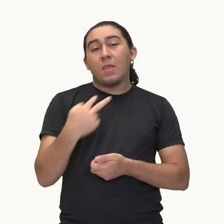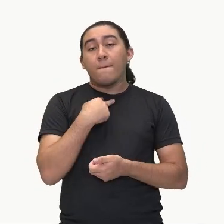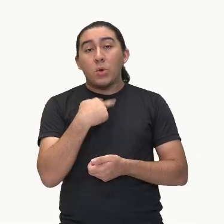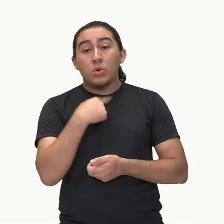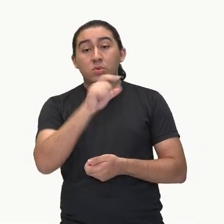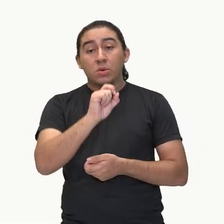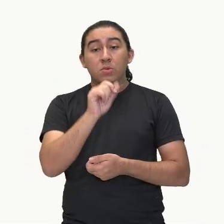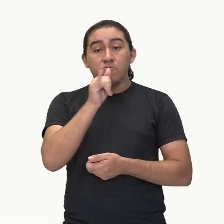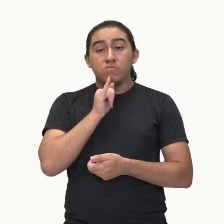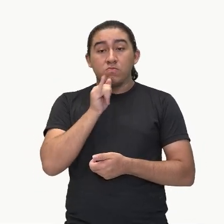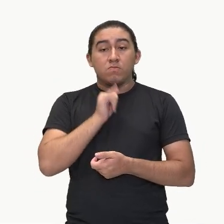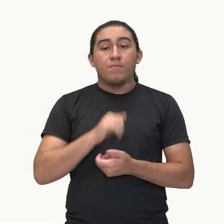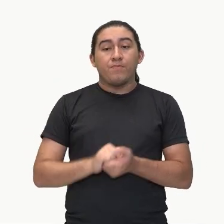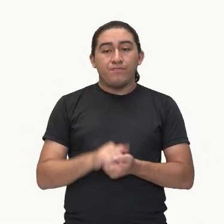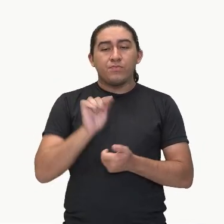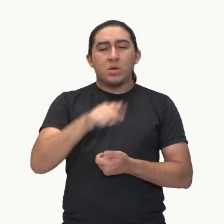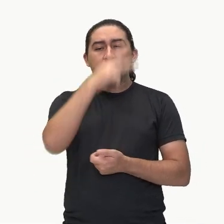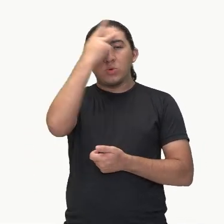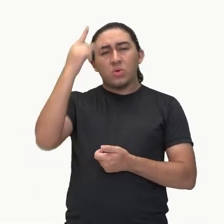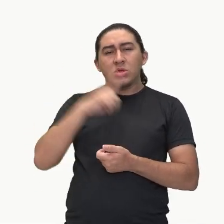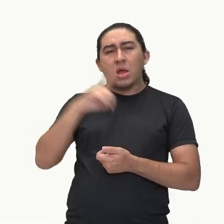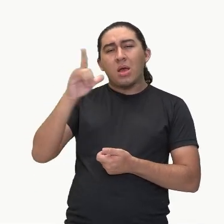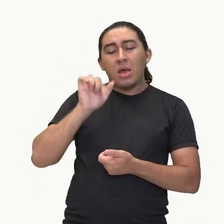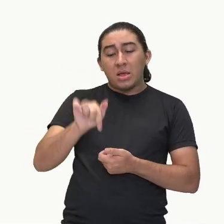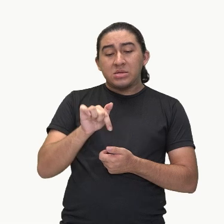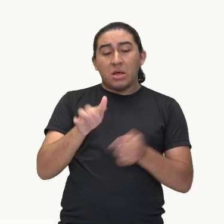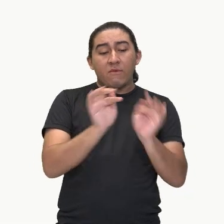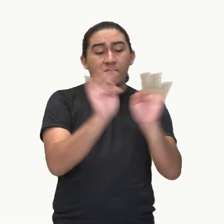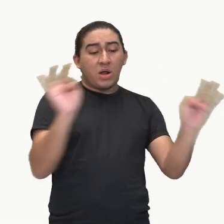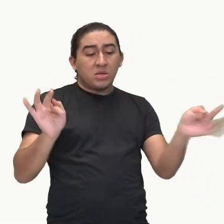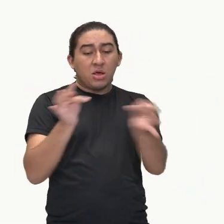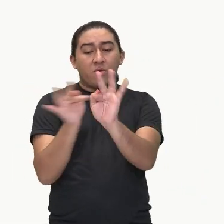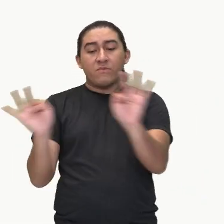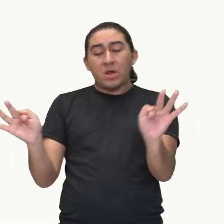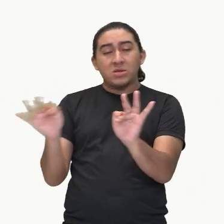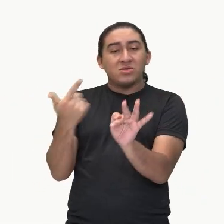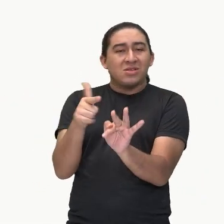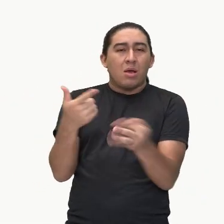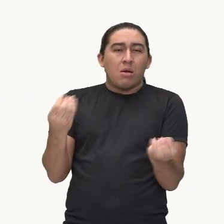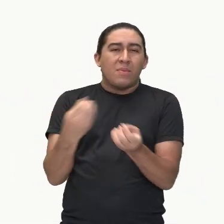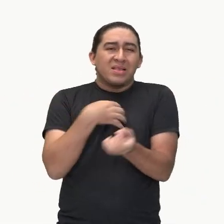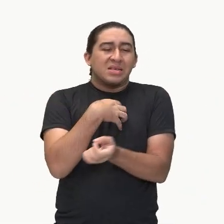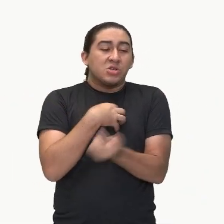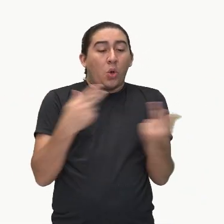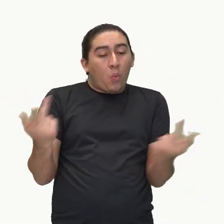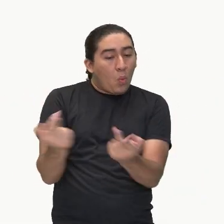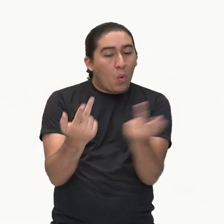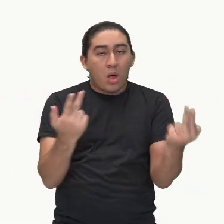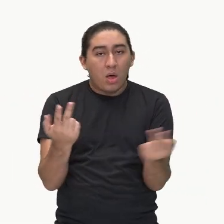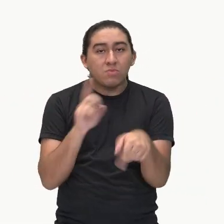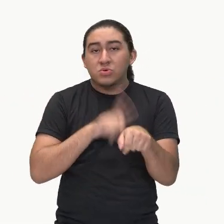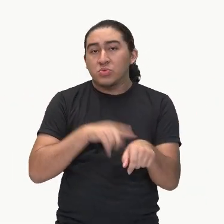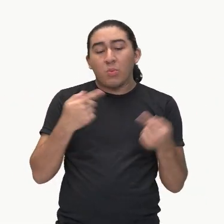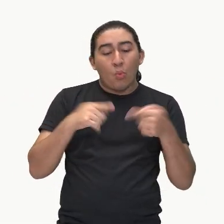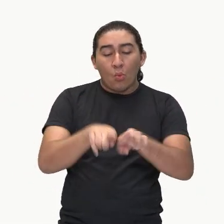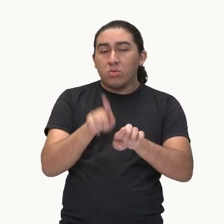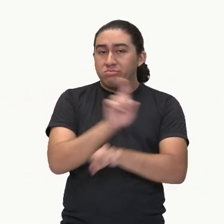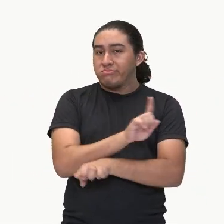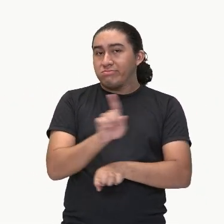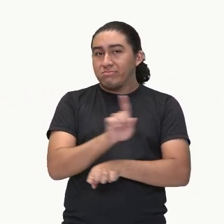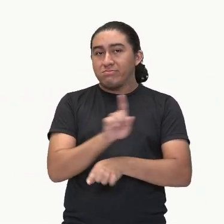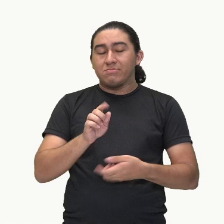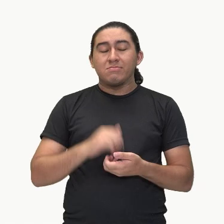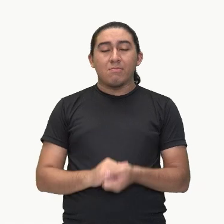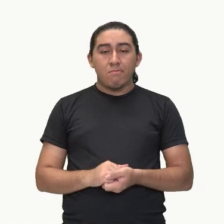caso aqui, dessa pessoa que diz essa fala, ela não consegue se sentir a mesma coisa ao mesmo tempo, as duas coisas, na